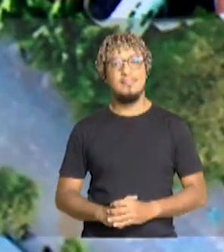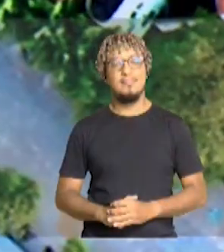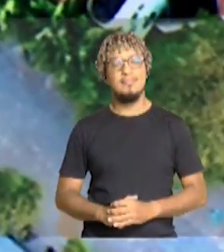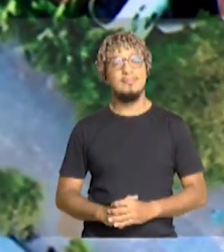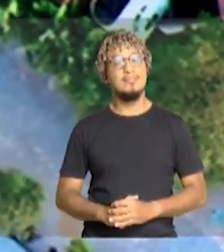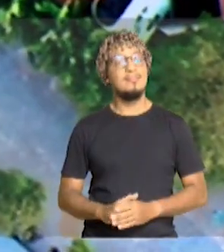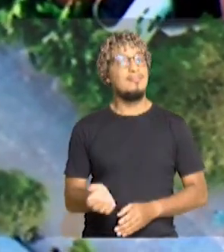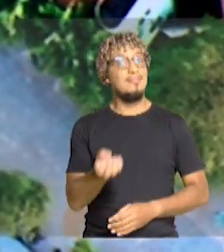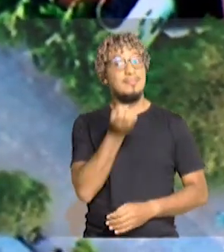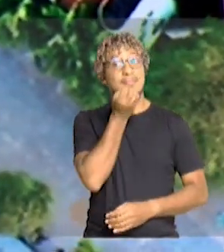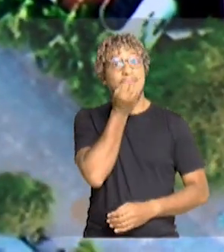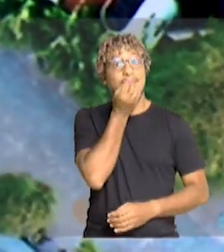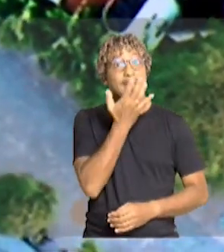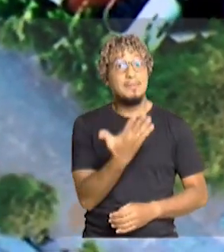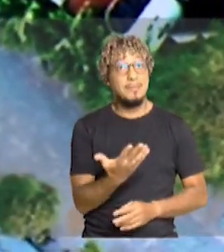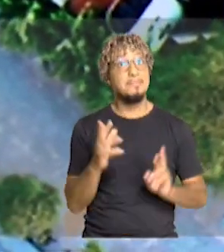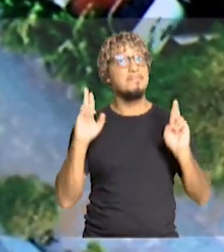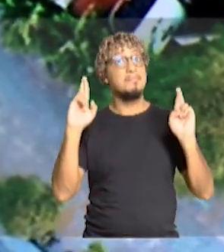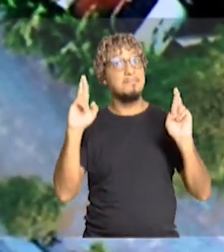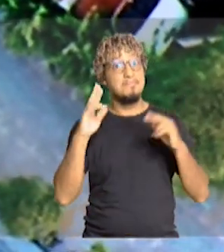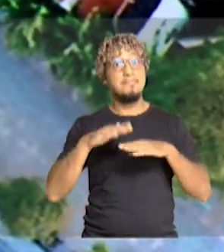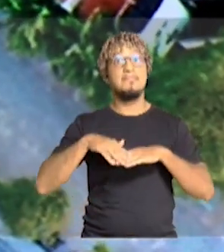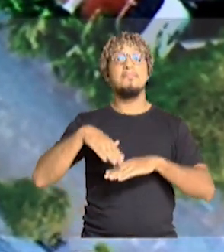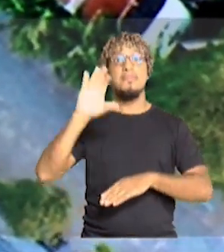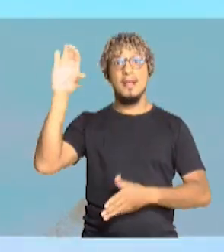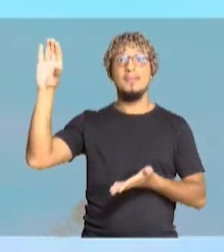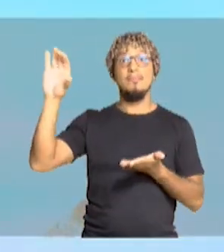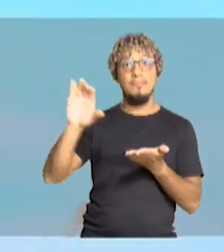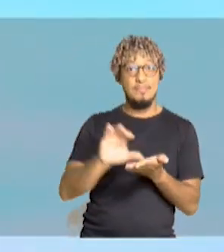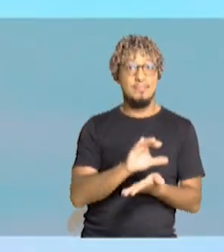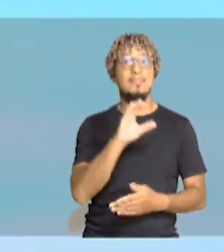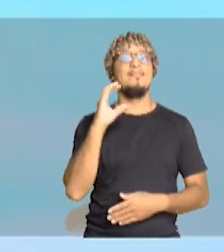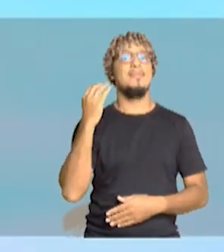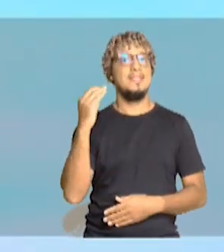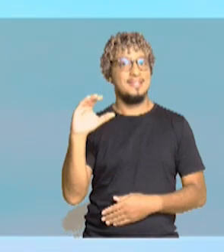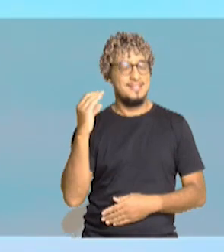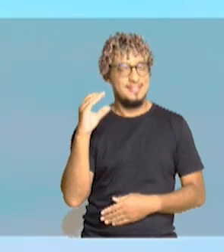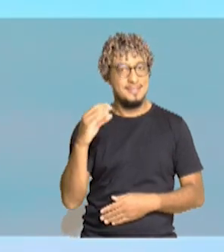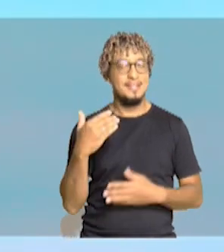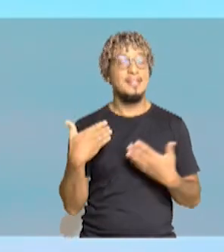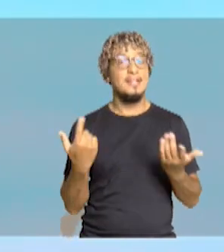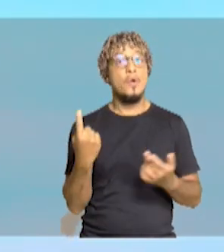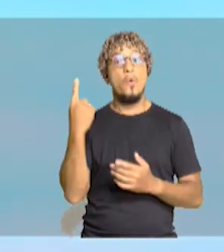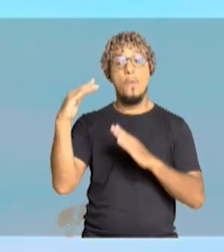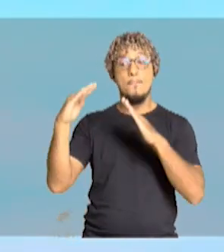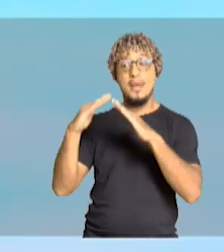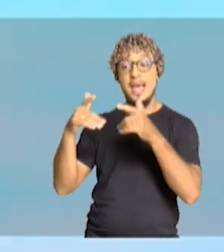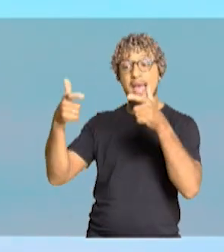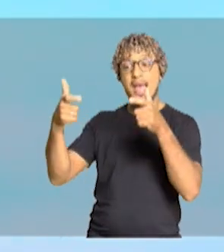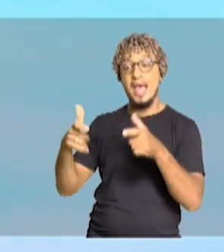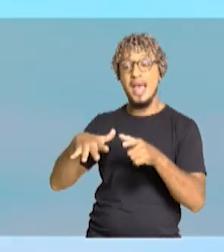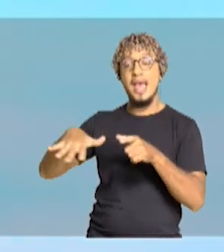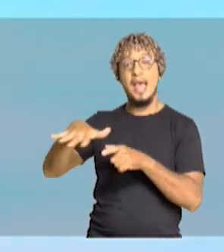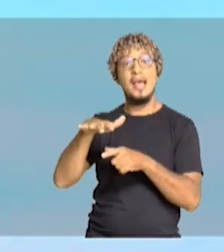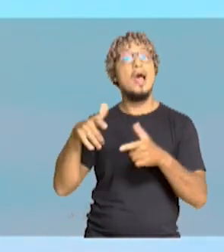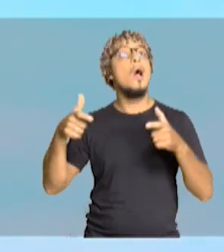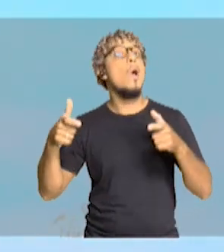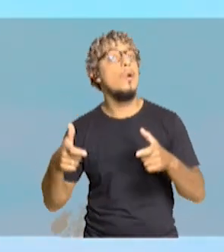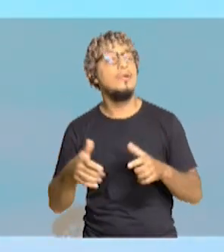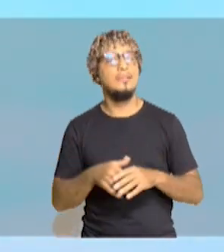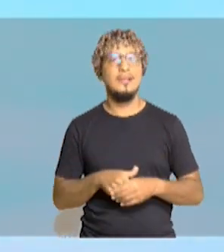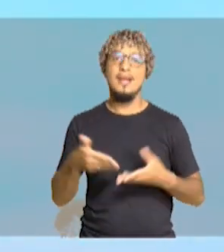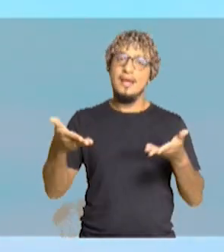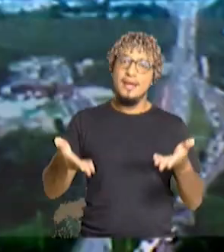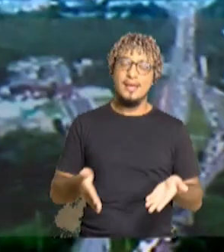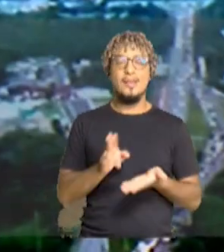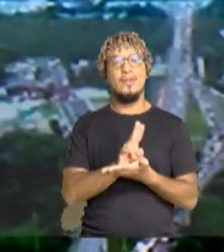muito bom e que venham mais investimentos para ciência e uma das casas do conhecimento científico é aqui a